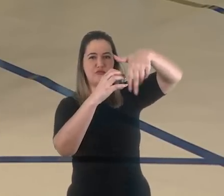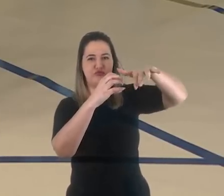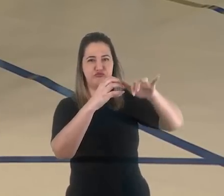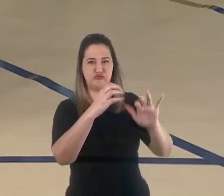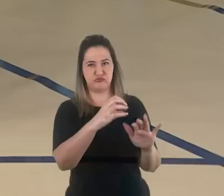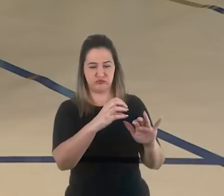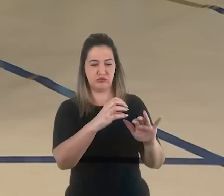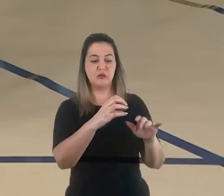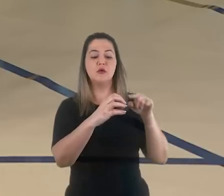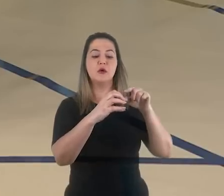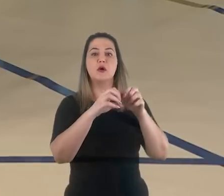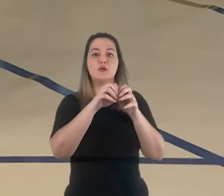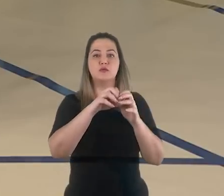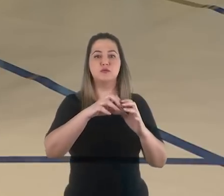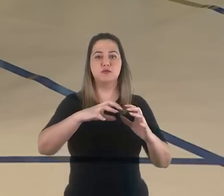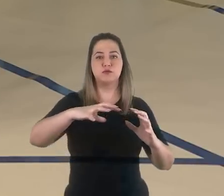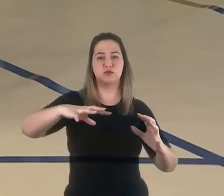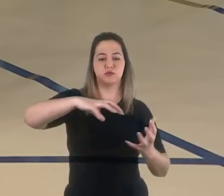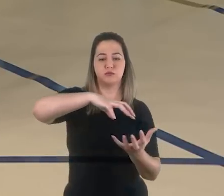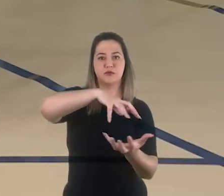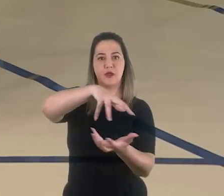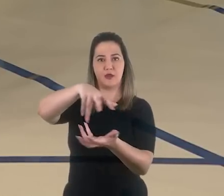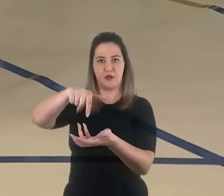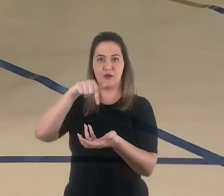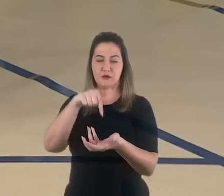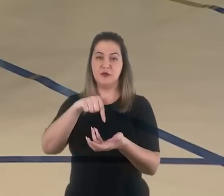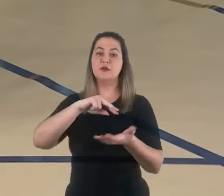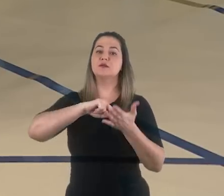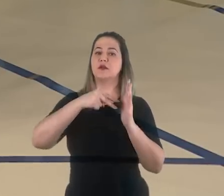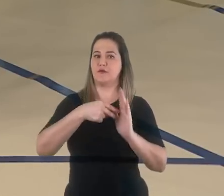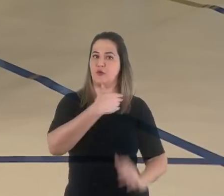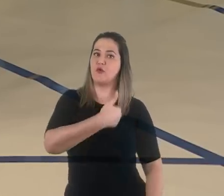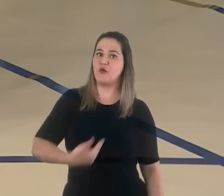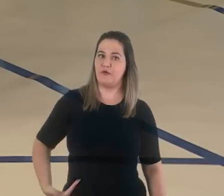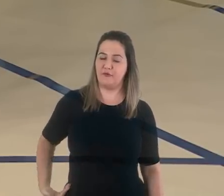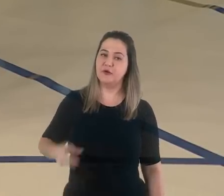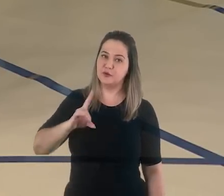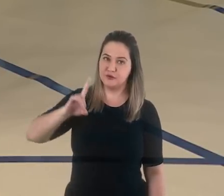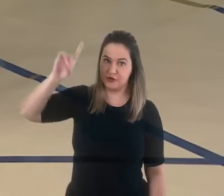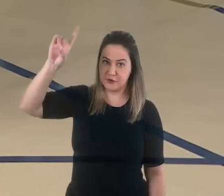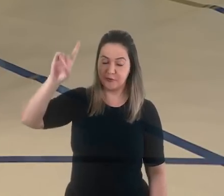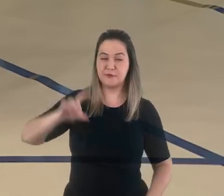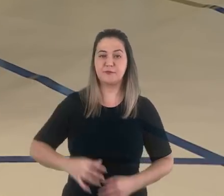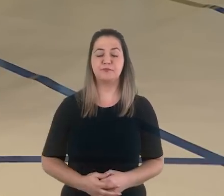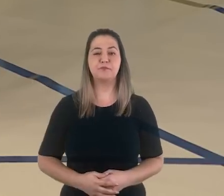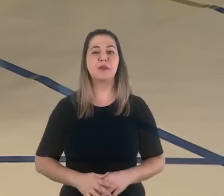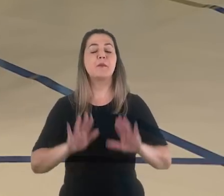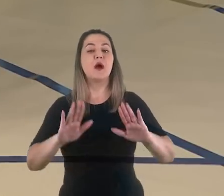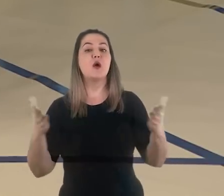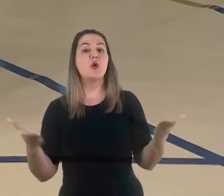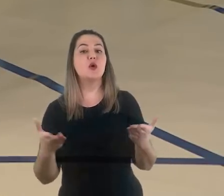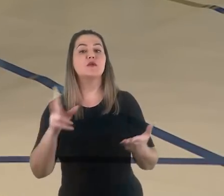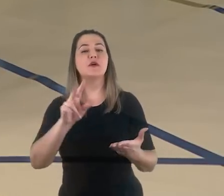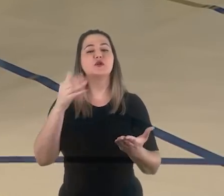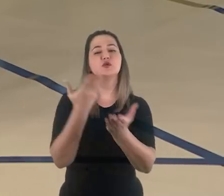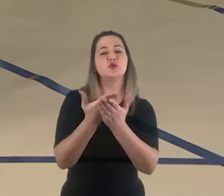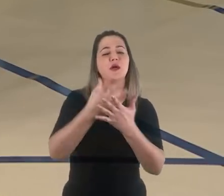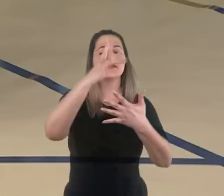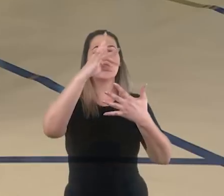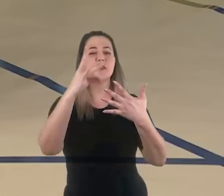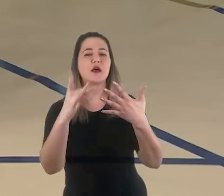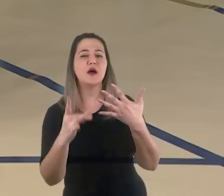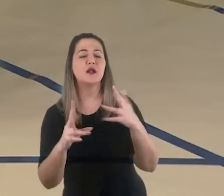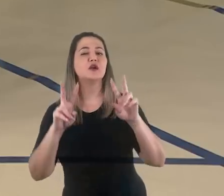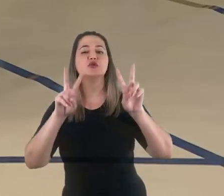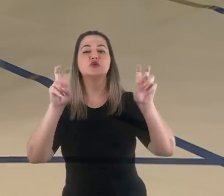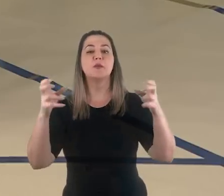enche toda a terra. Ok? Agora, vamos ver mais detalhes sobre isso, como essa parte da visão tem relação